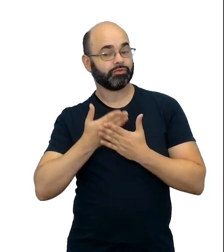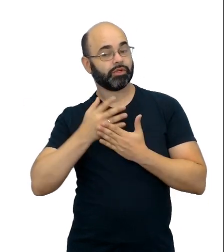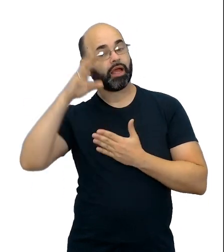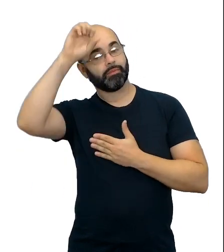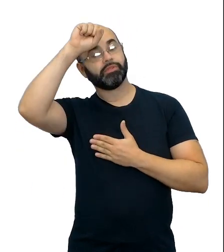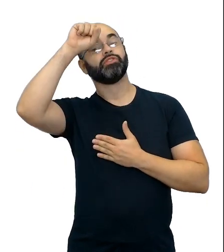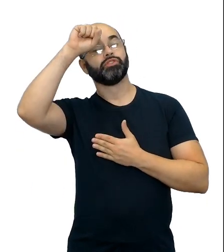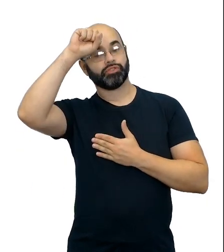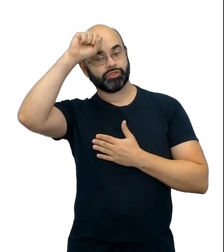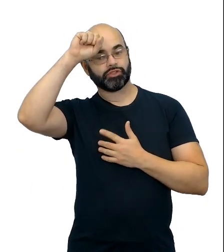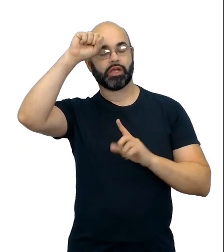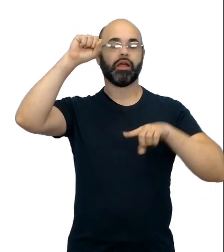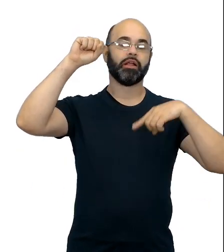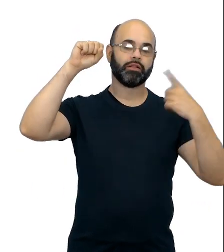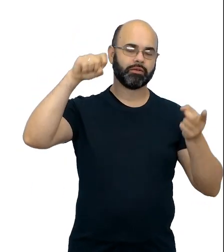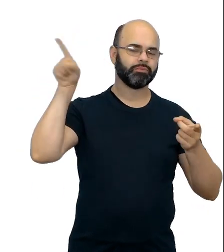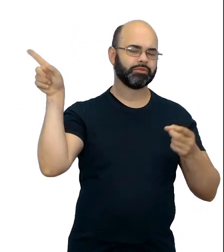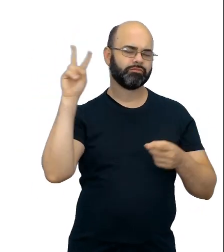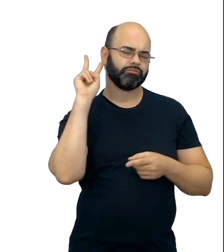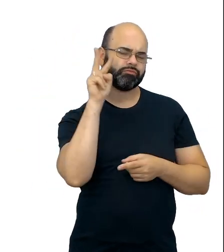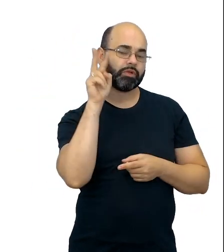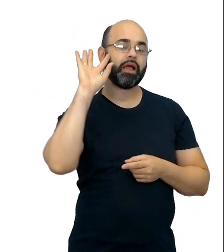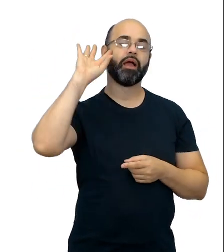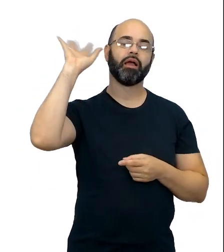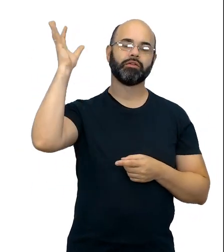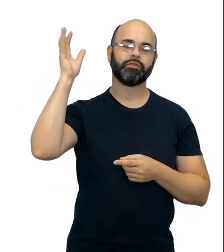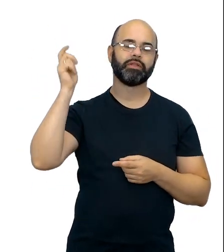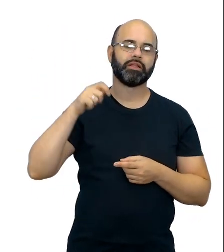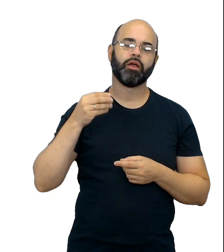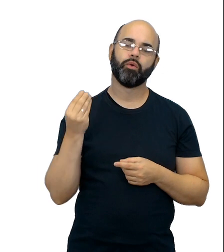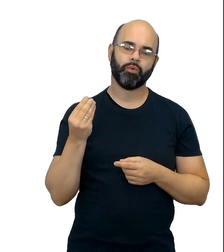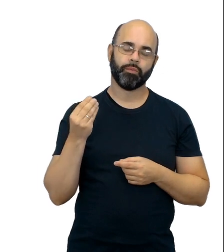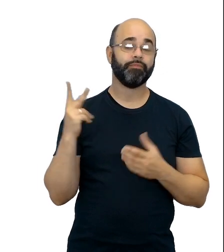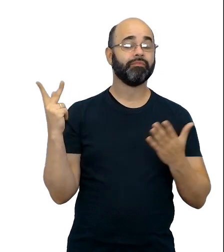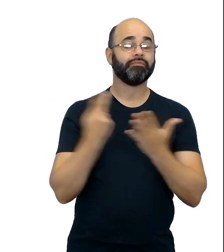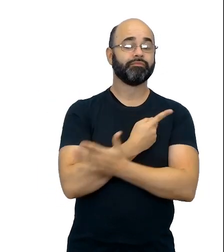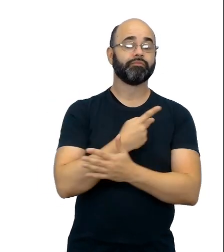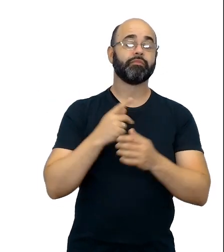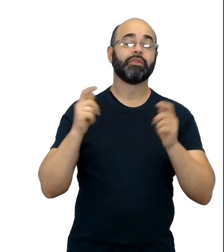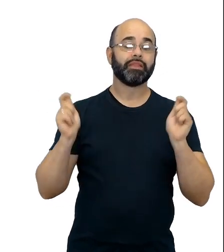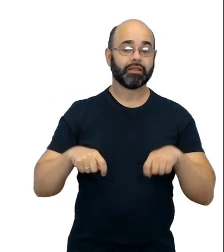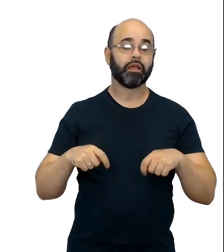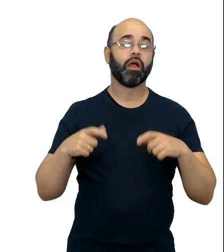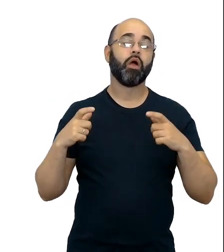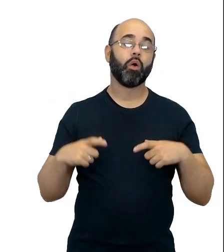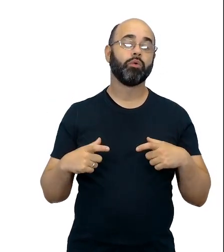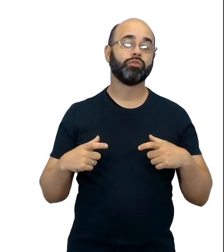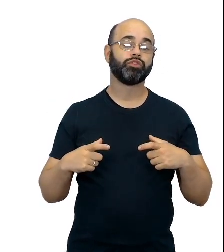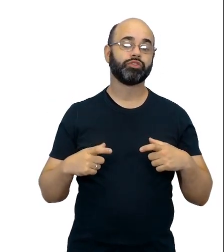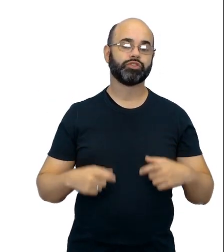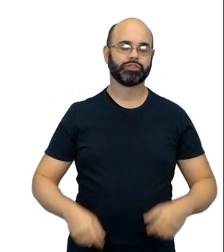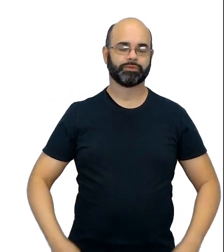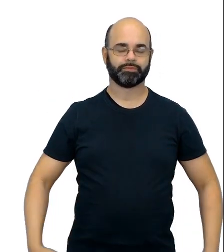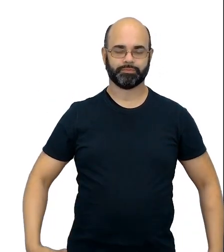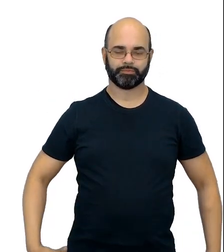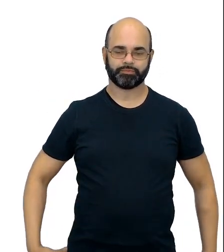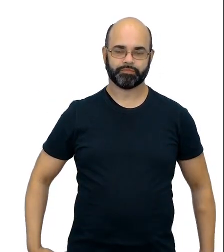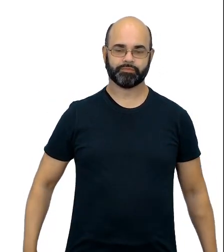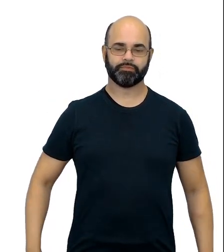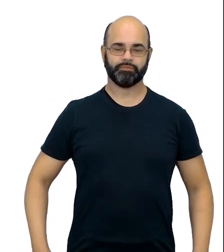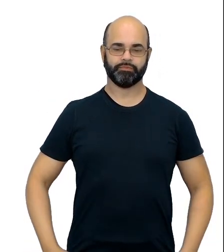né? E aonde ele pode errar, tá? Como aqui tem uma observação que é importante, professor, que os estudantes